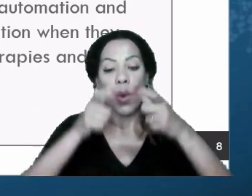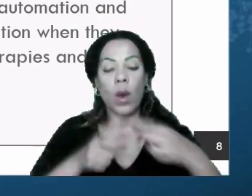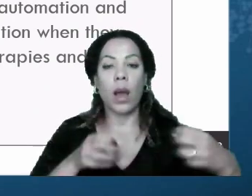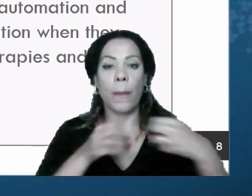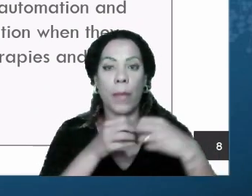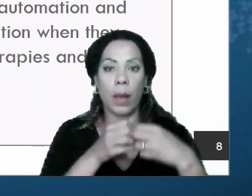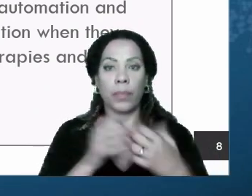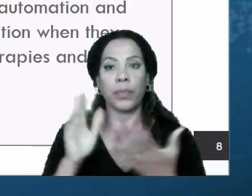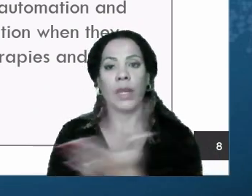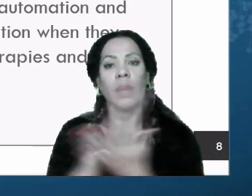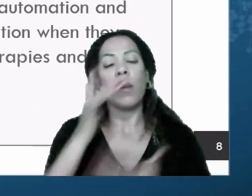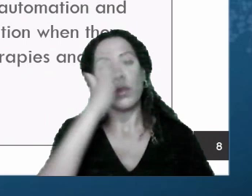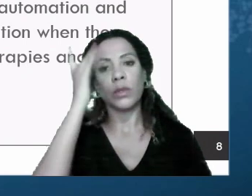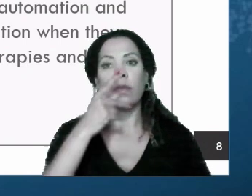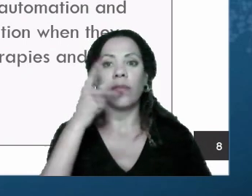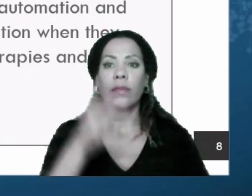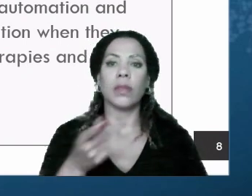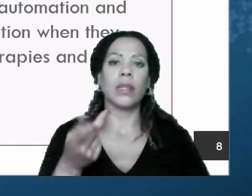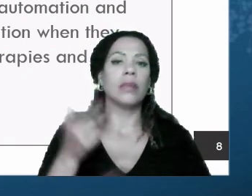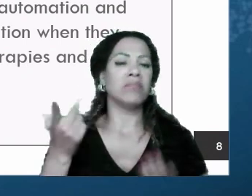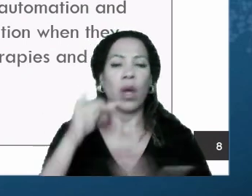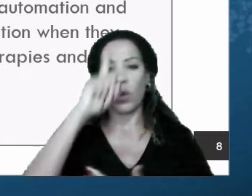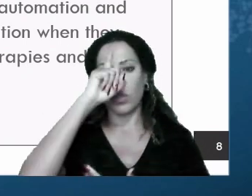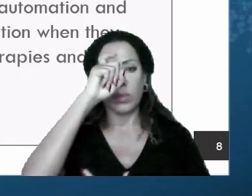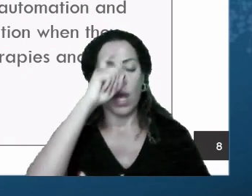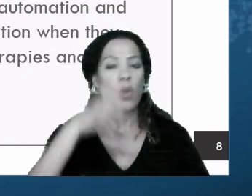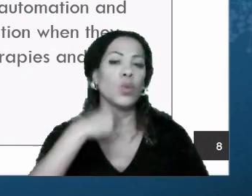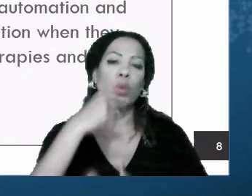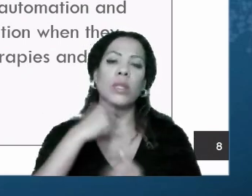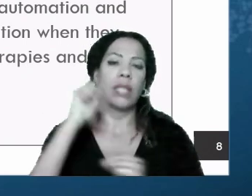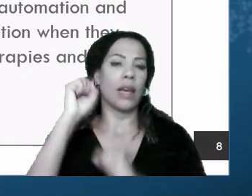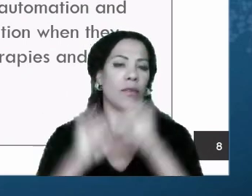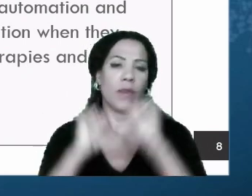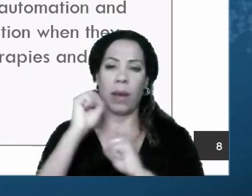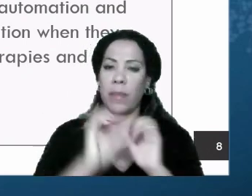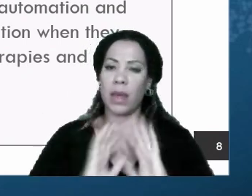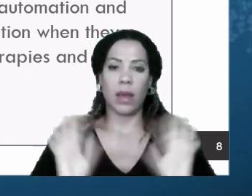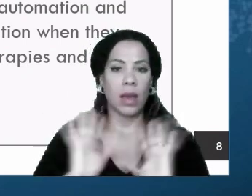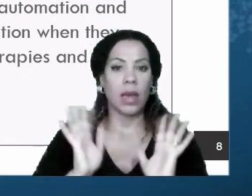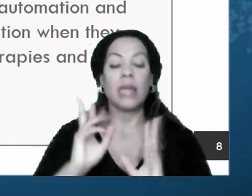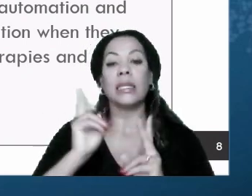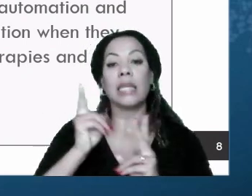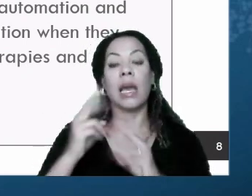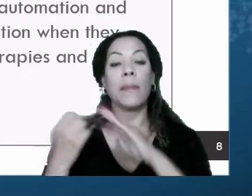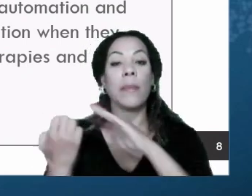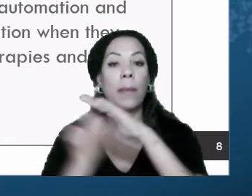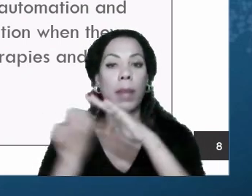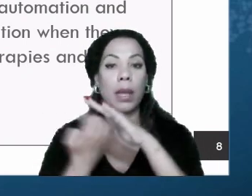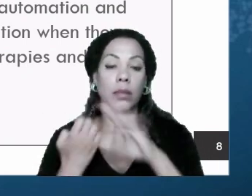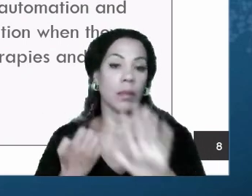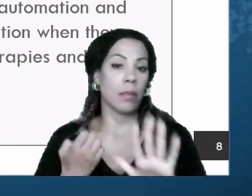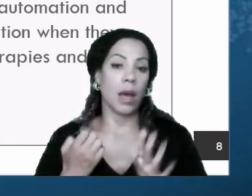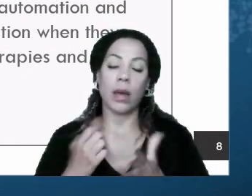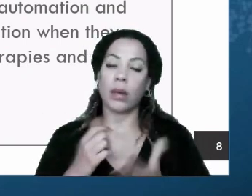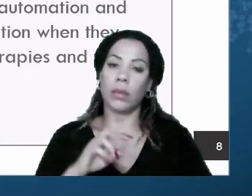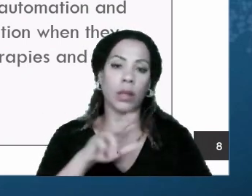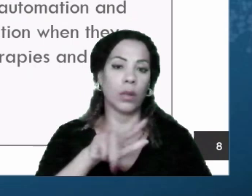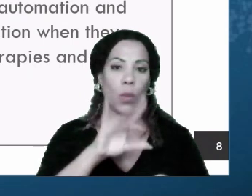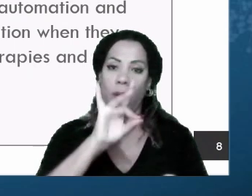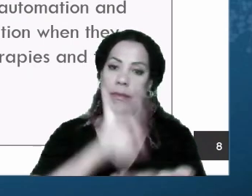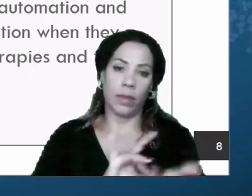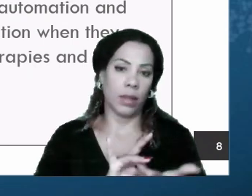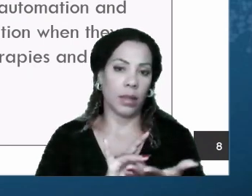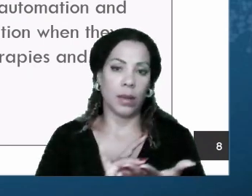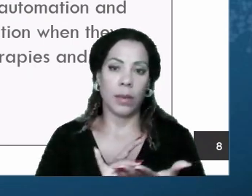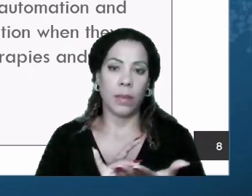dizer que os hospitais não conseguem fabricar esses produtos, são sempre companhias, mas, na verdade, isso não é verdade. Não é